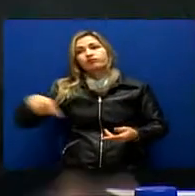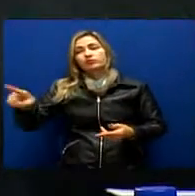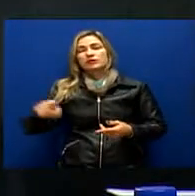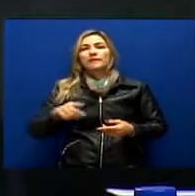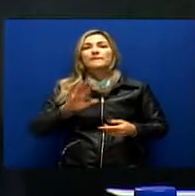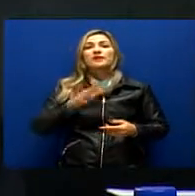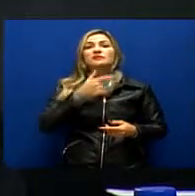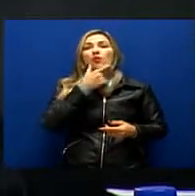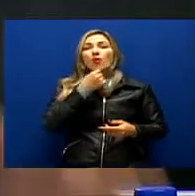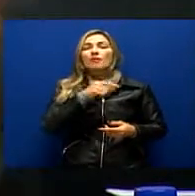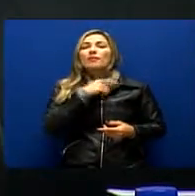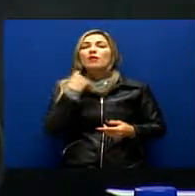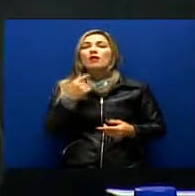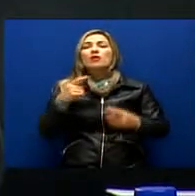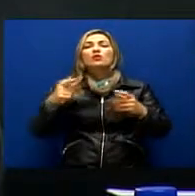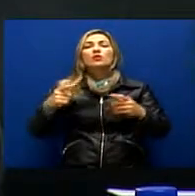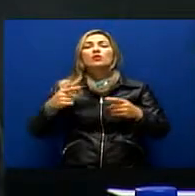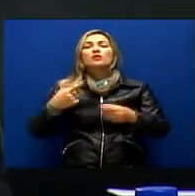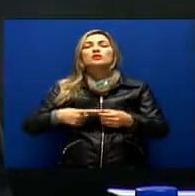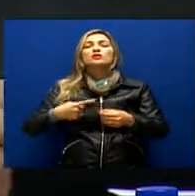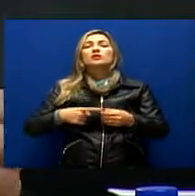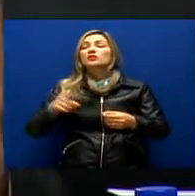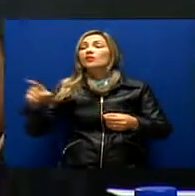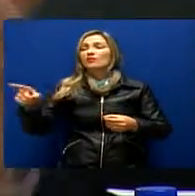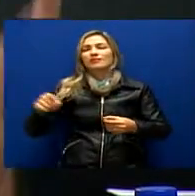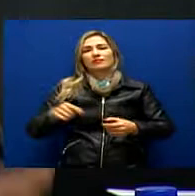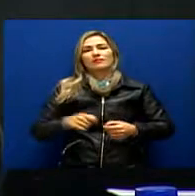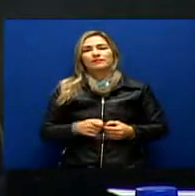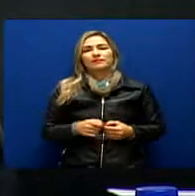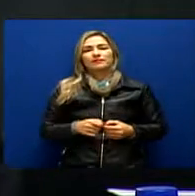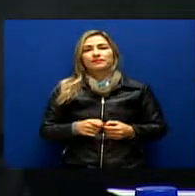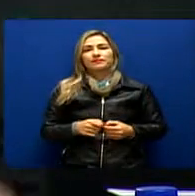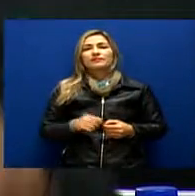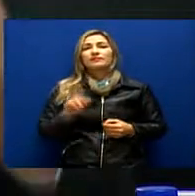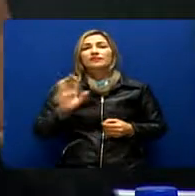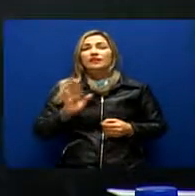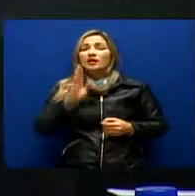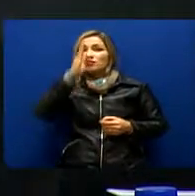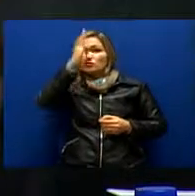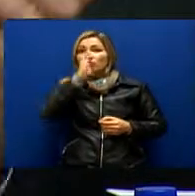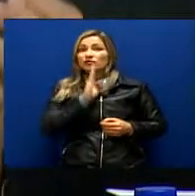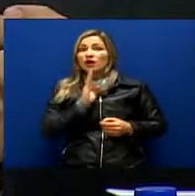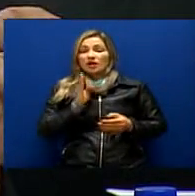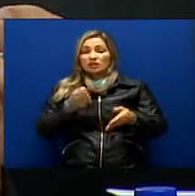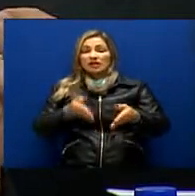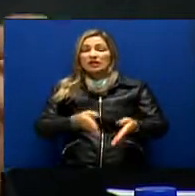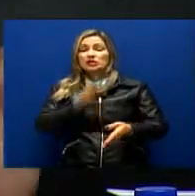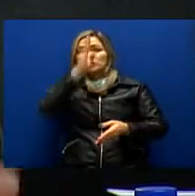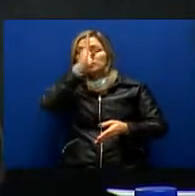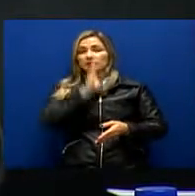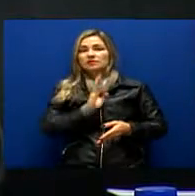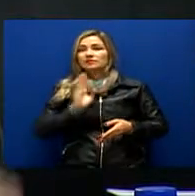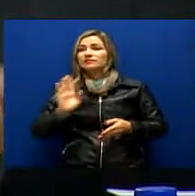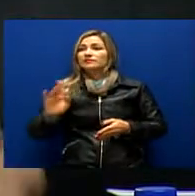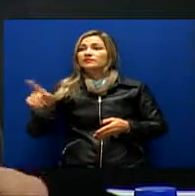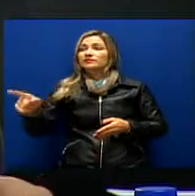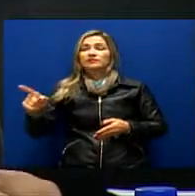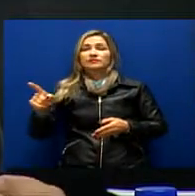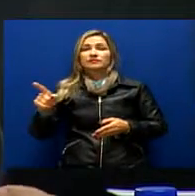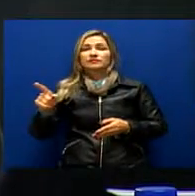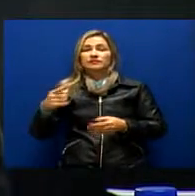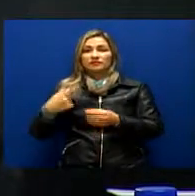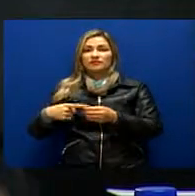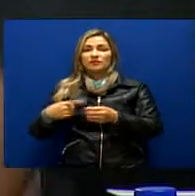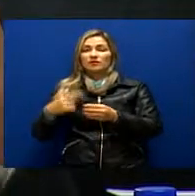lá em Barueri. Se ele ia entrar no velório gratuito, ele falecendo lá, aí recebeu a notícia que ele ia ter que pagar o